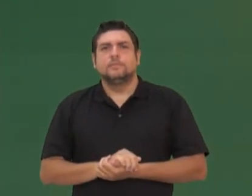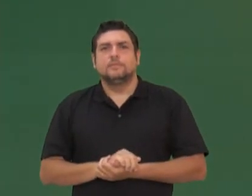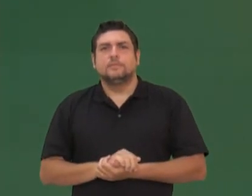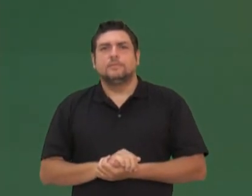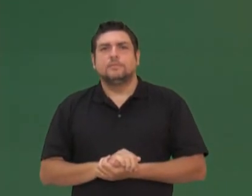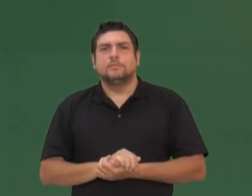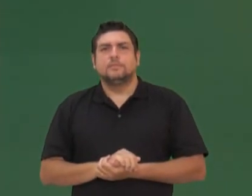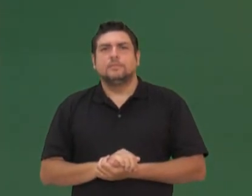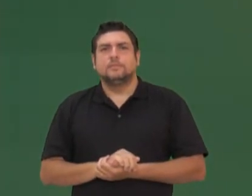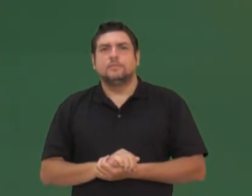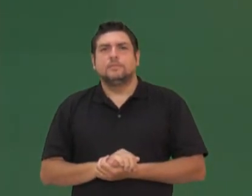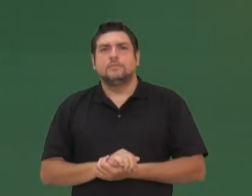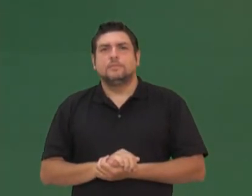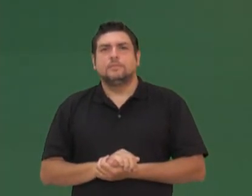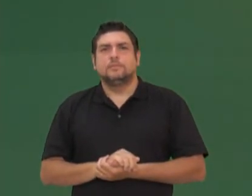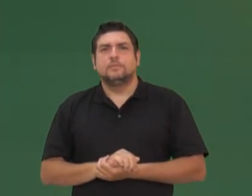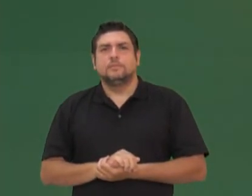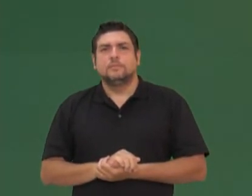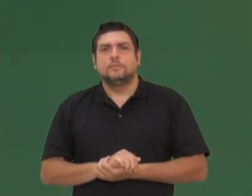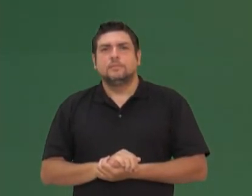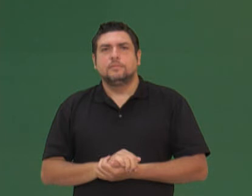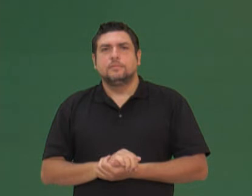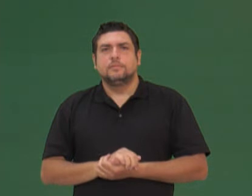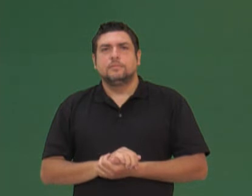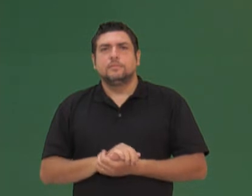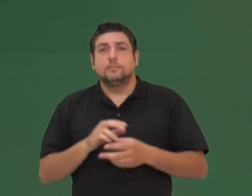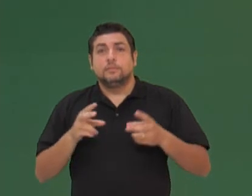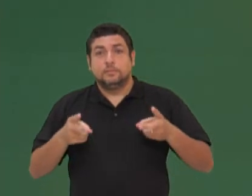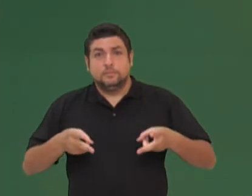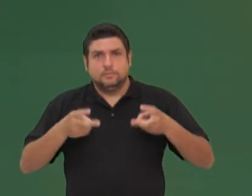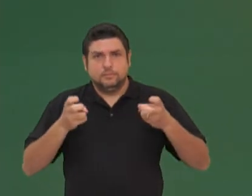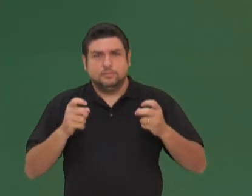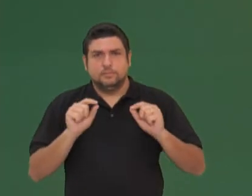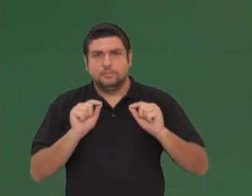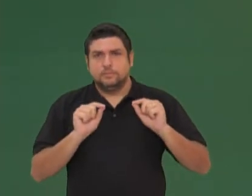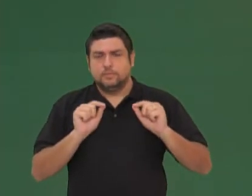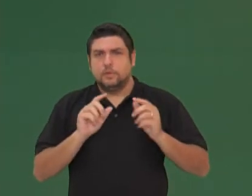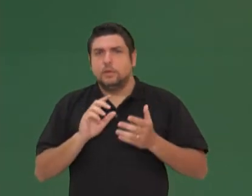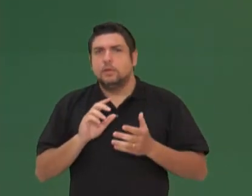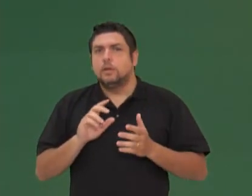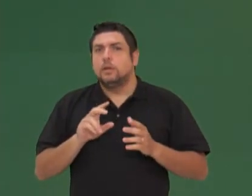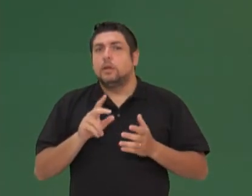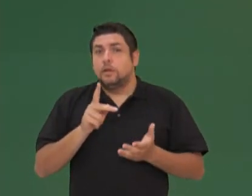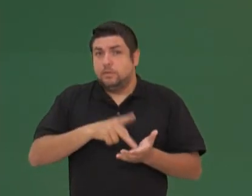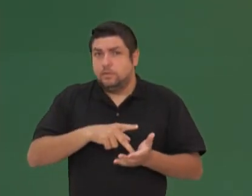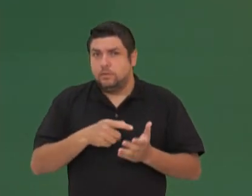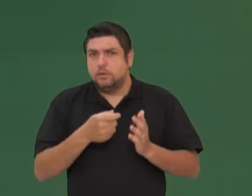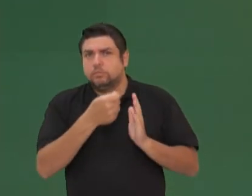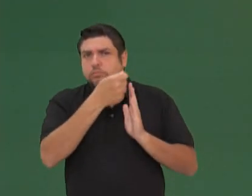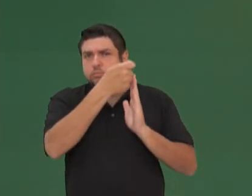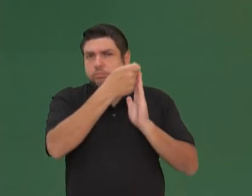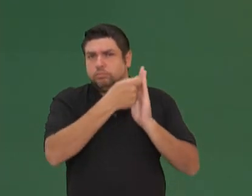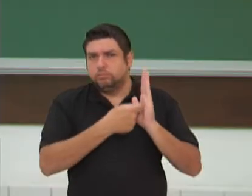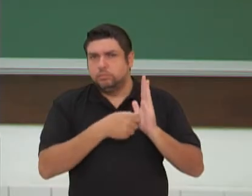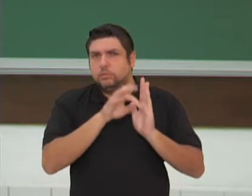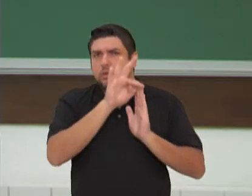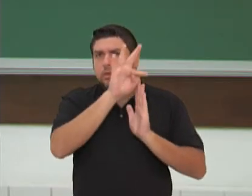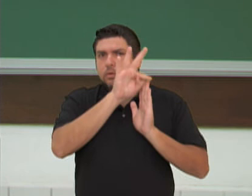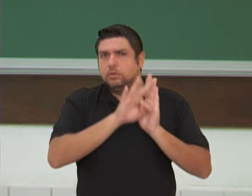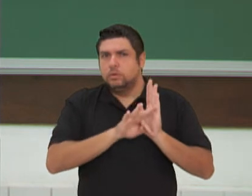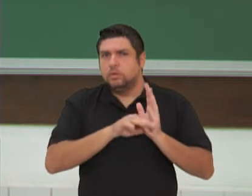titulada Se Tuviera Tempo. Vejam que a gente está, então, justamente resgatando um texto, um gênero textual